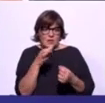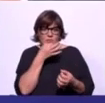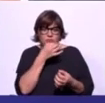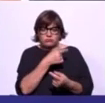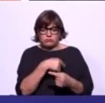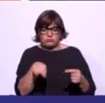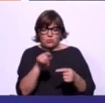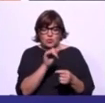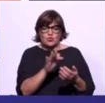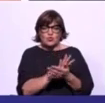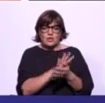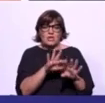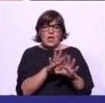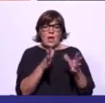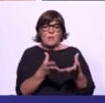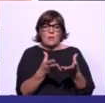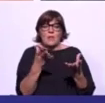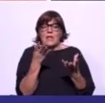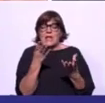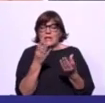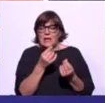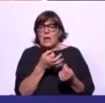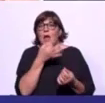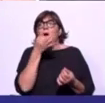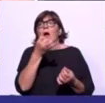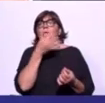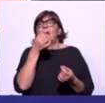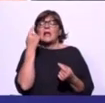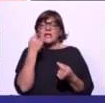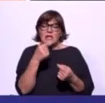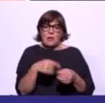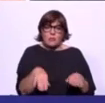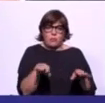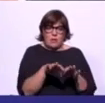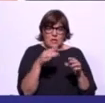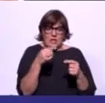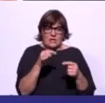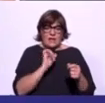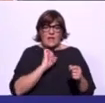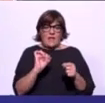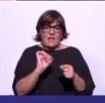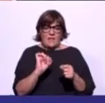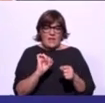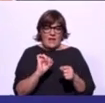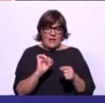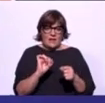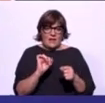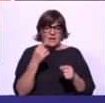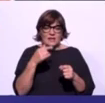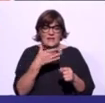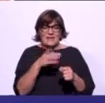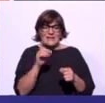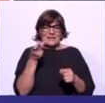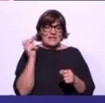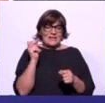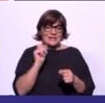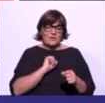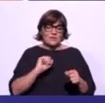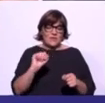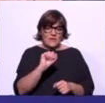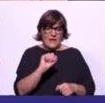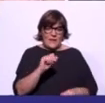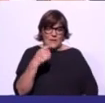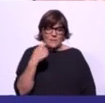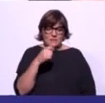o jornalista da Bola tanto apregoou a dizer que havia a tal hegemonia em relação e que os 16 anos de Luís Filipe